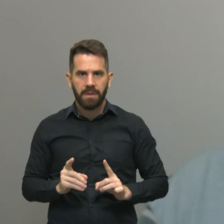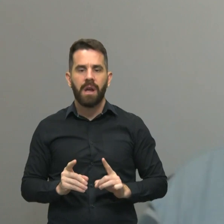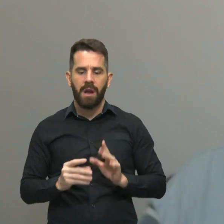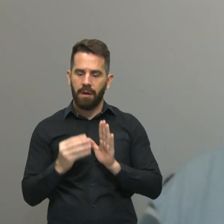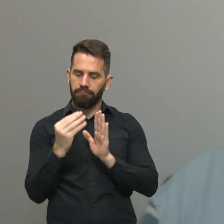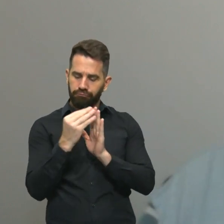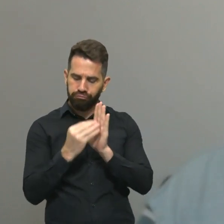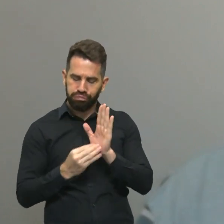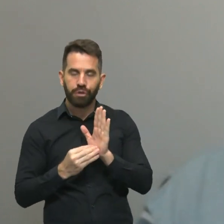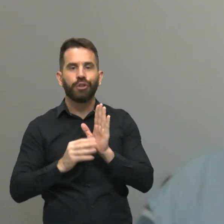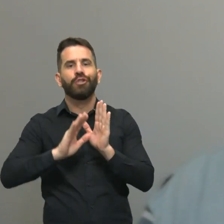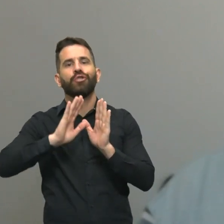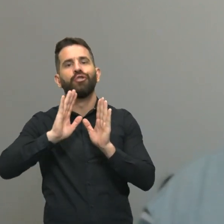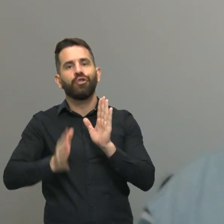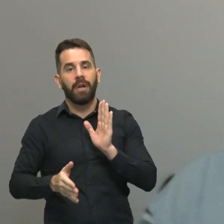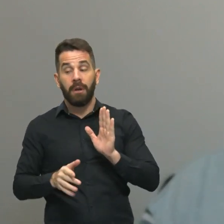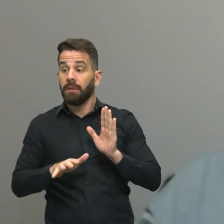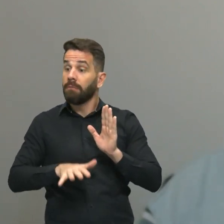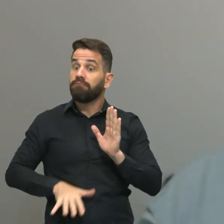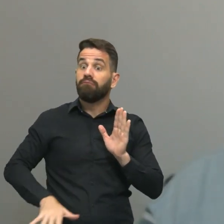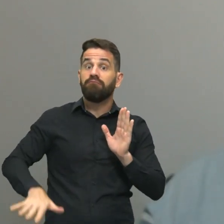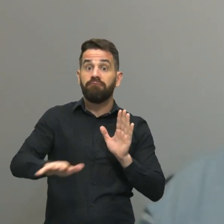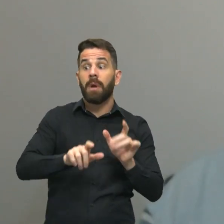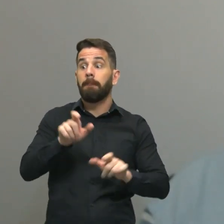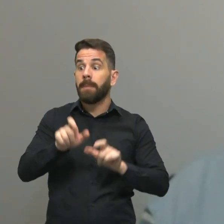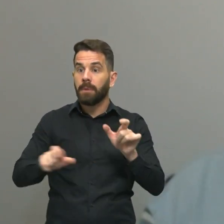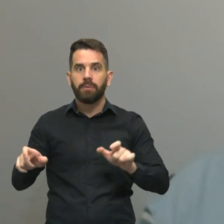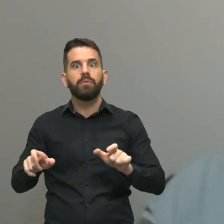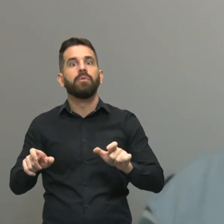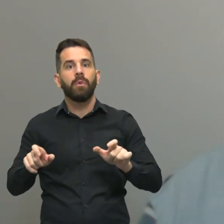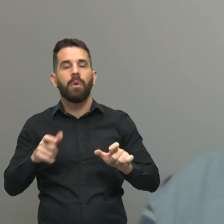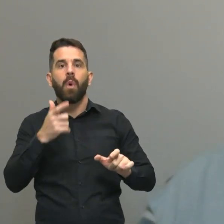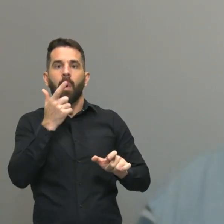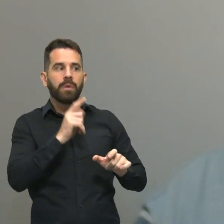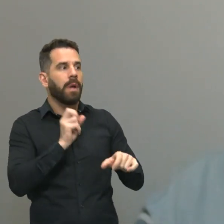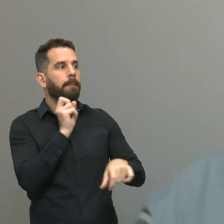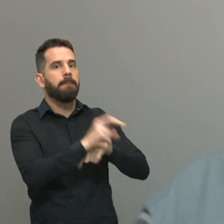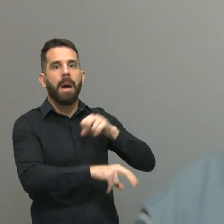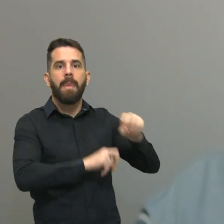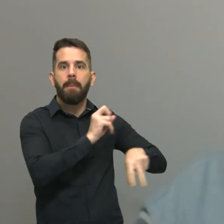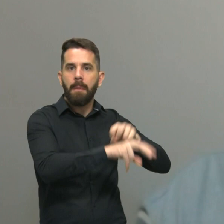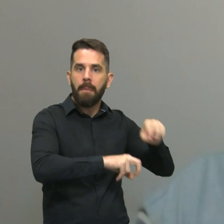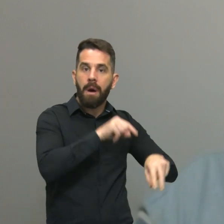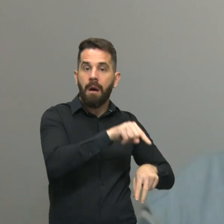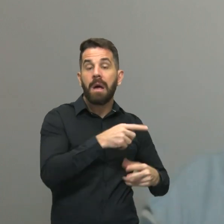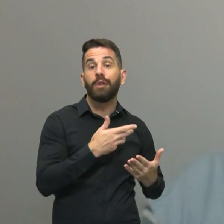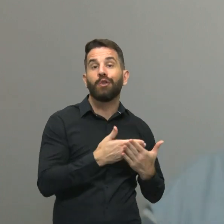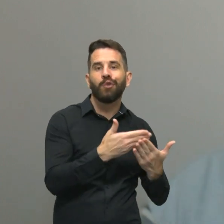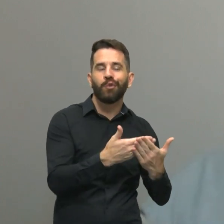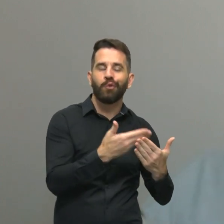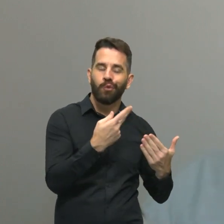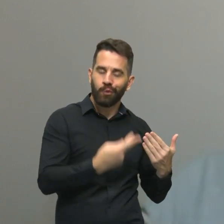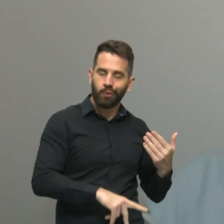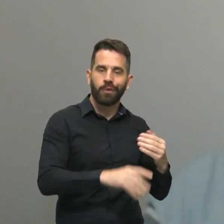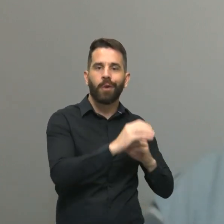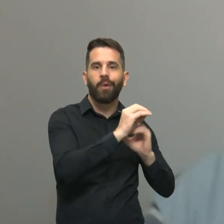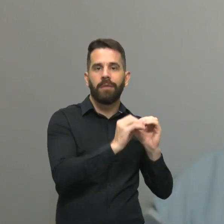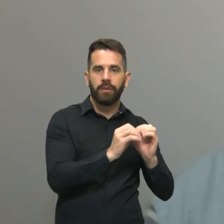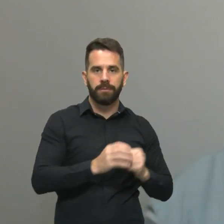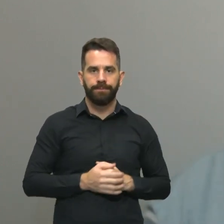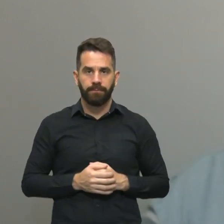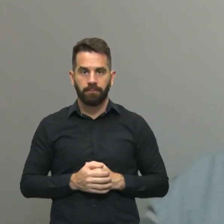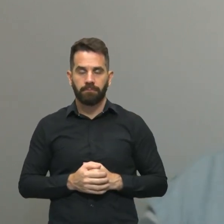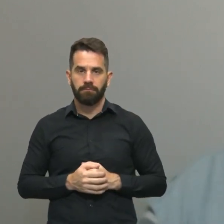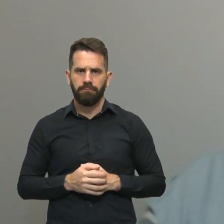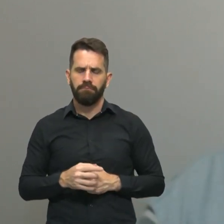essas pessoas hoje estão ingressando dentro da nossa universidade. E a nossa preocupação, enquanto Secretaria